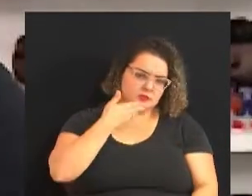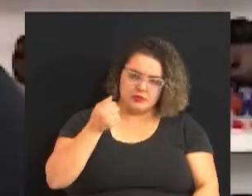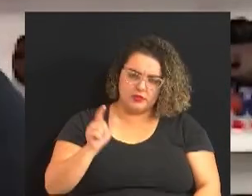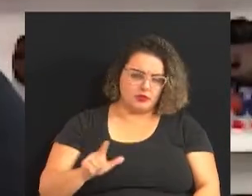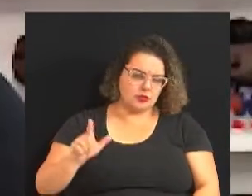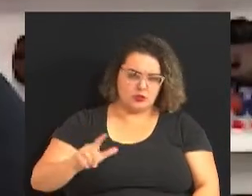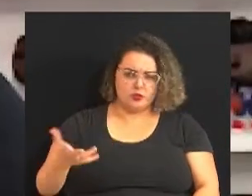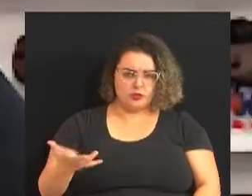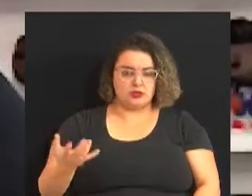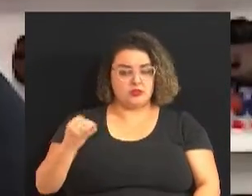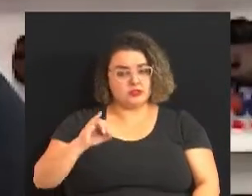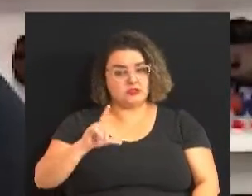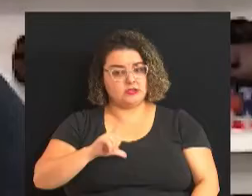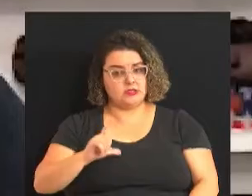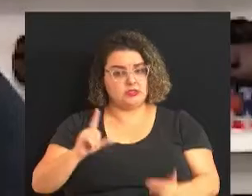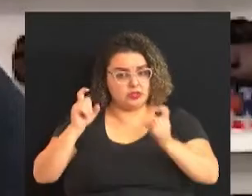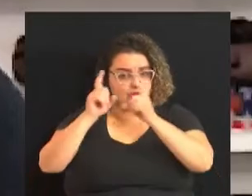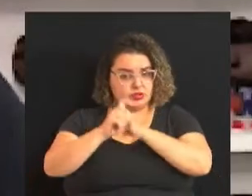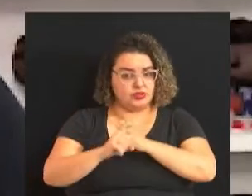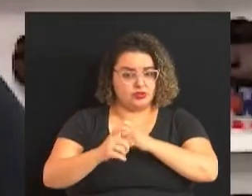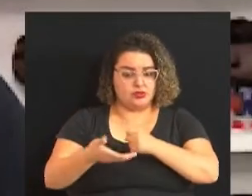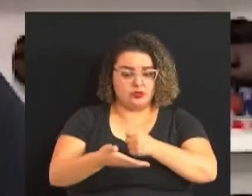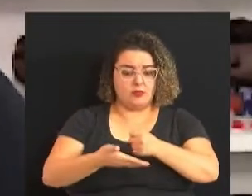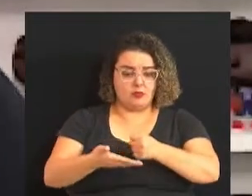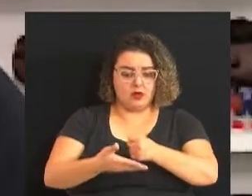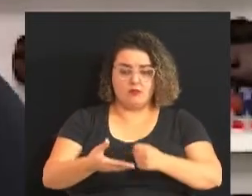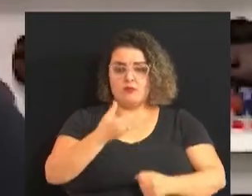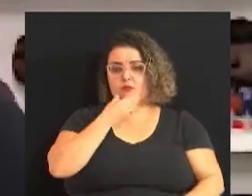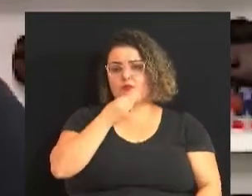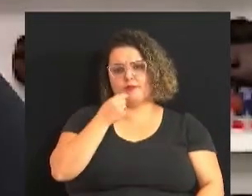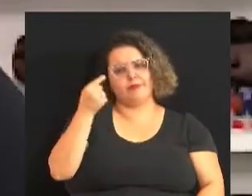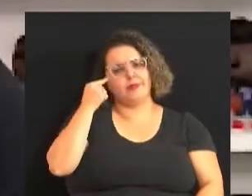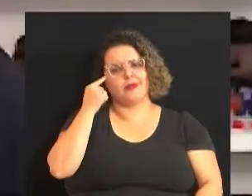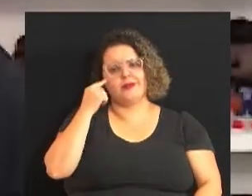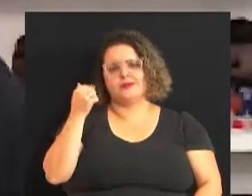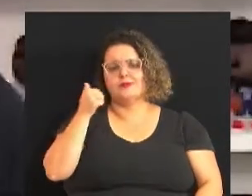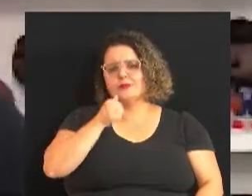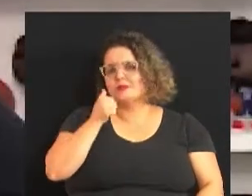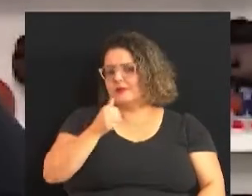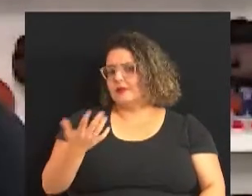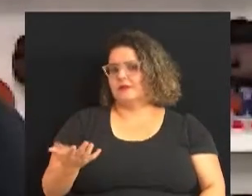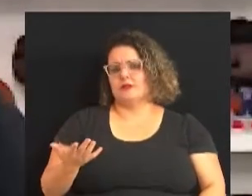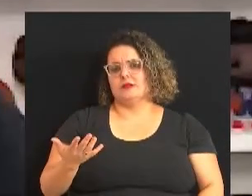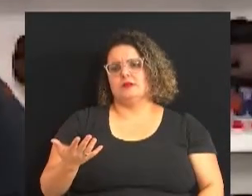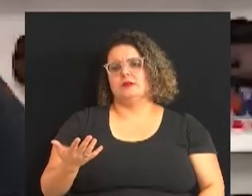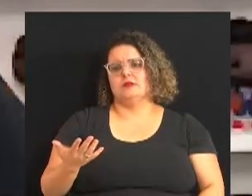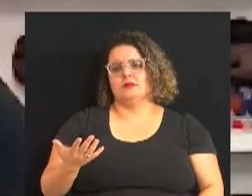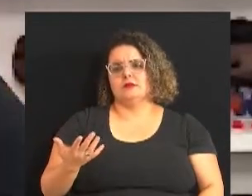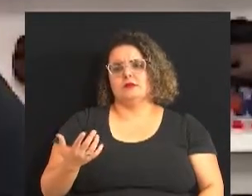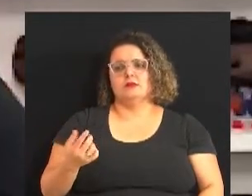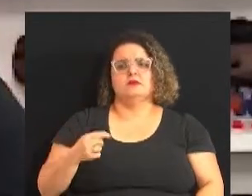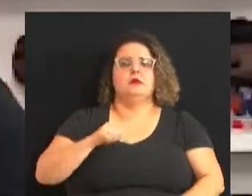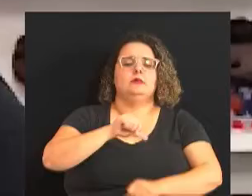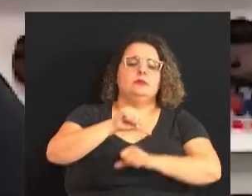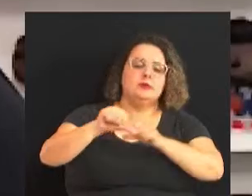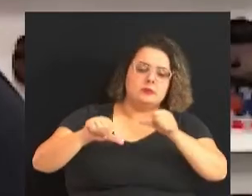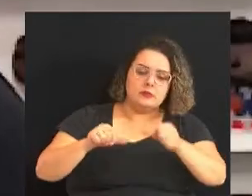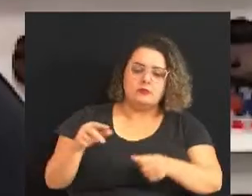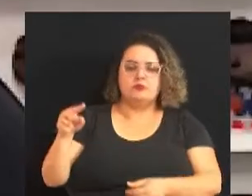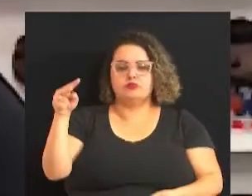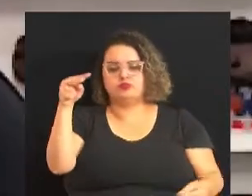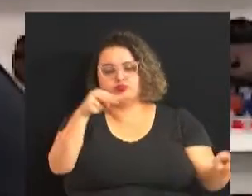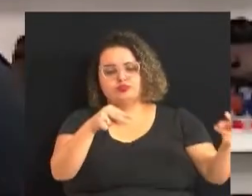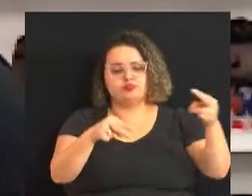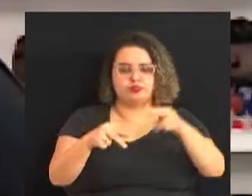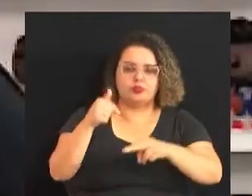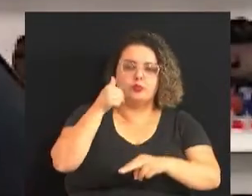a gente tem dificuldade no campeonato de base masculino, o que dizer no feminino, então, né, que a gente precisa virar os olhares realmente também para o basquetebol